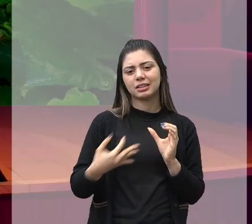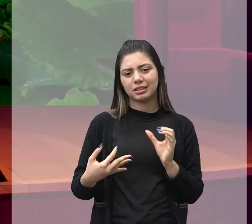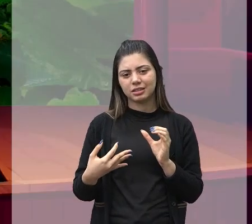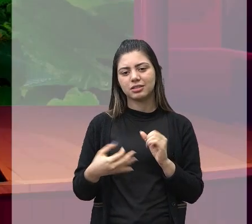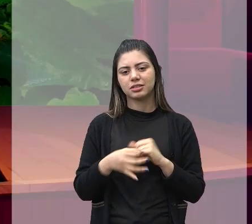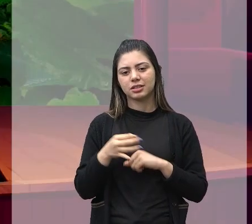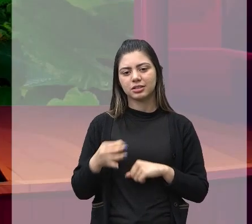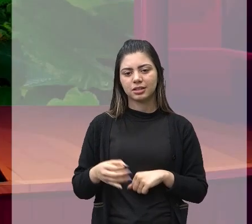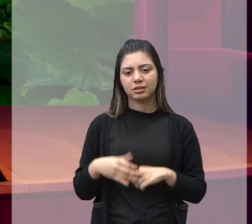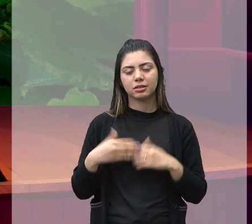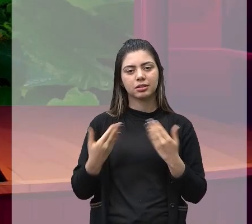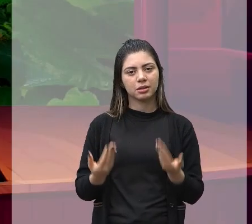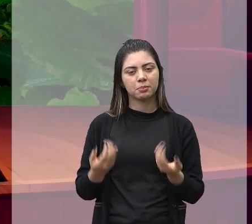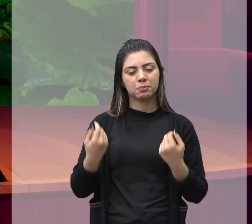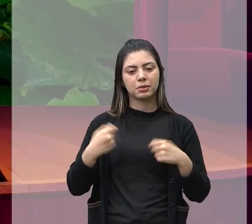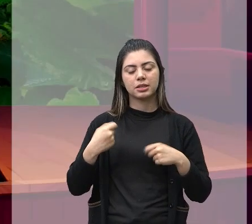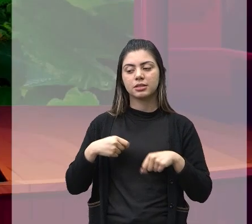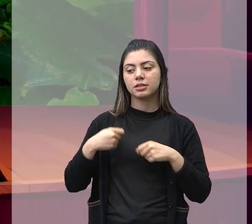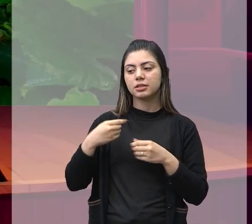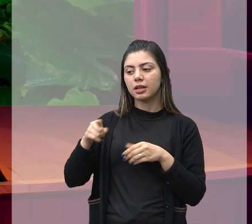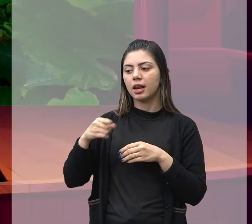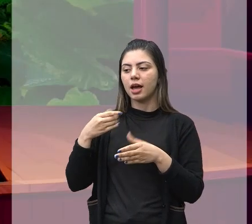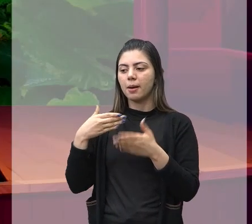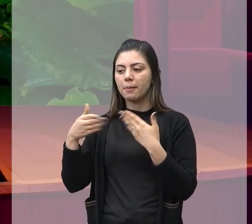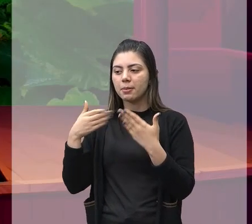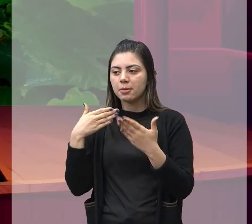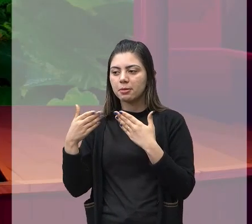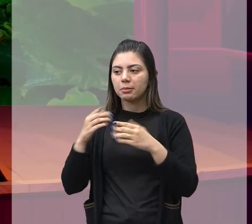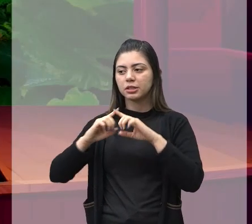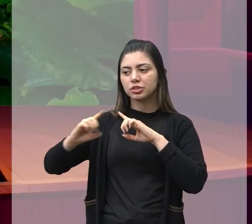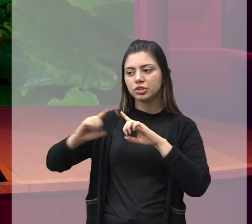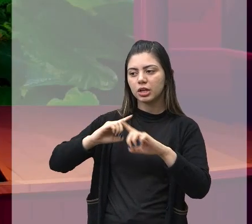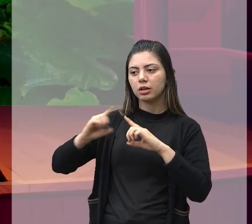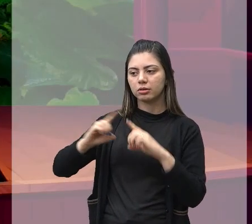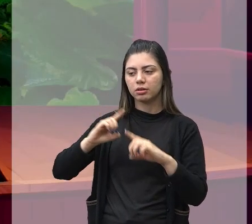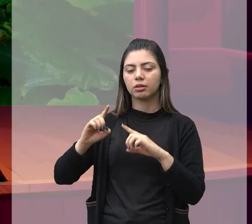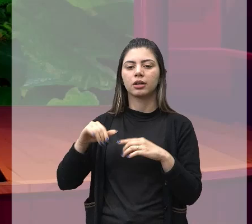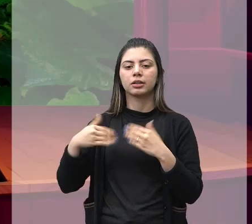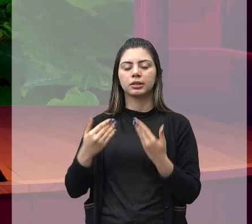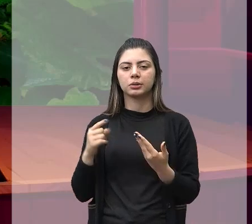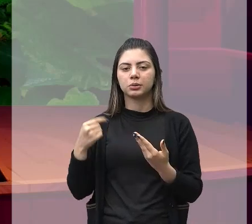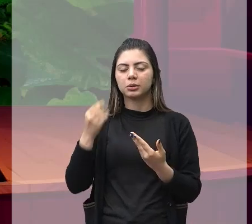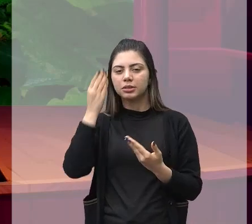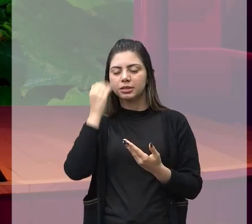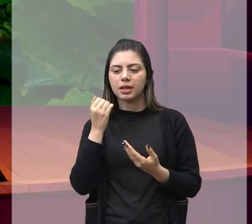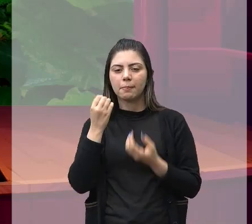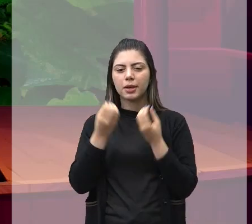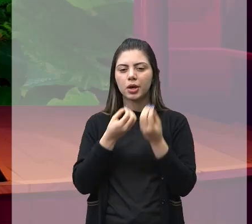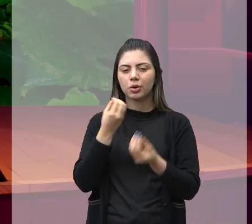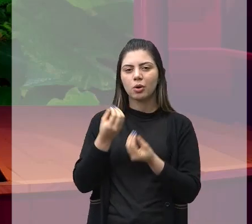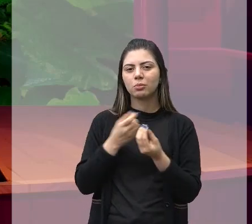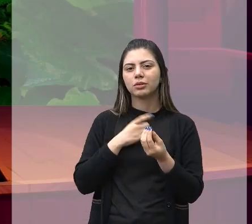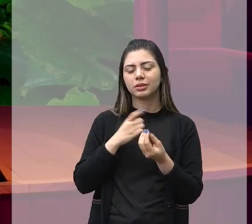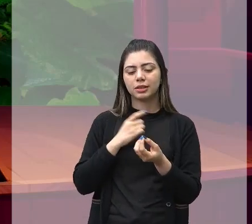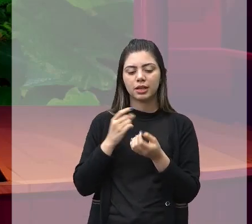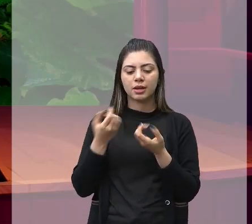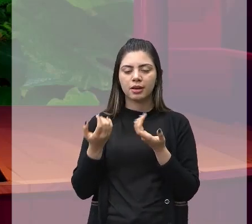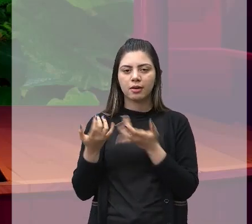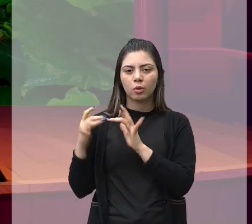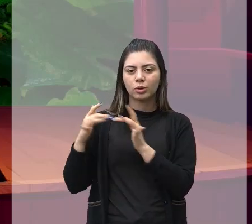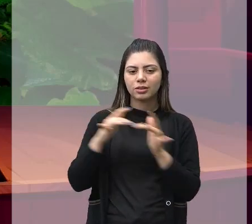estar dialogando entre si para chegar num contexto onde tudo aconteça de uma